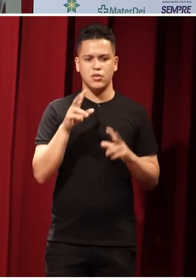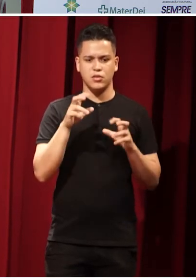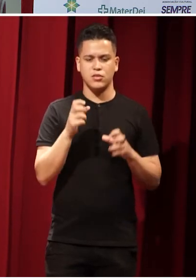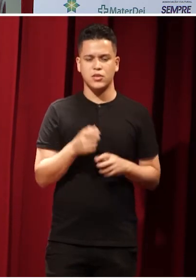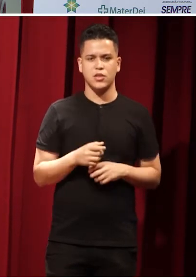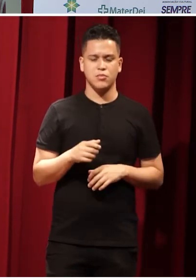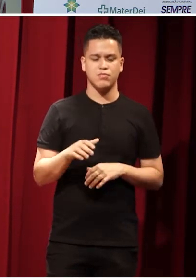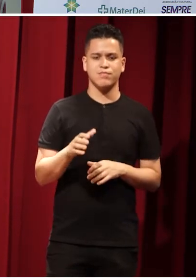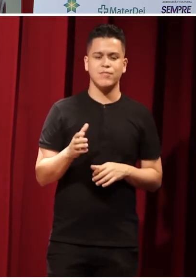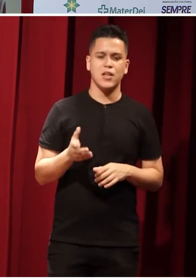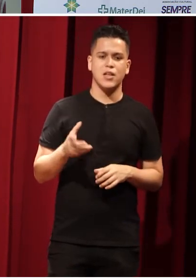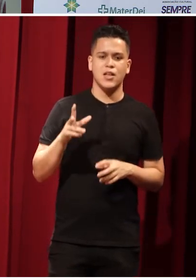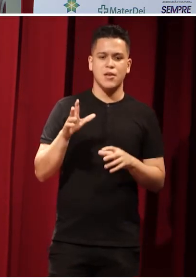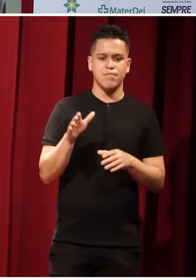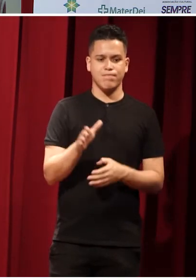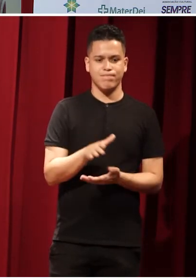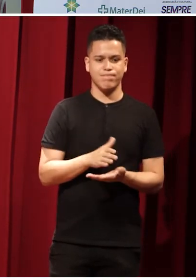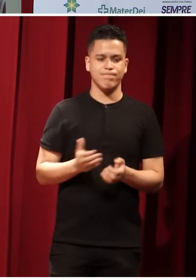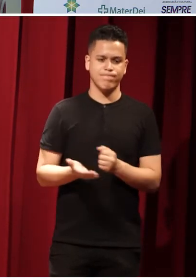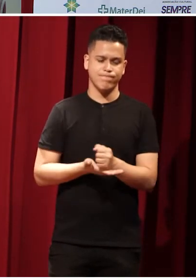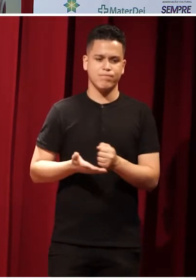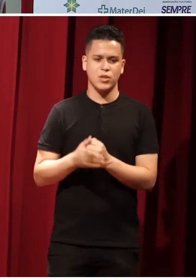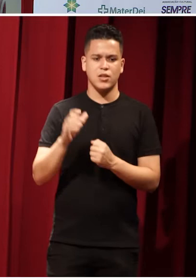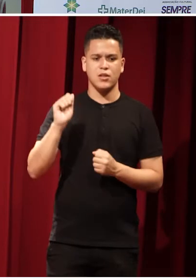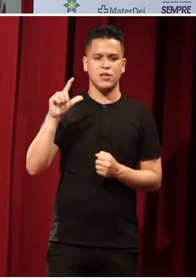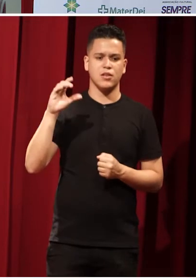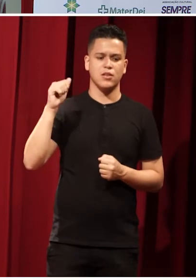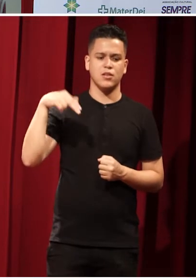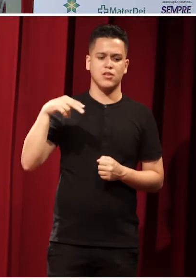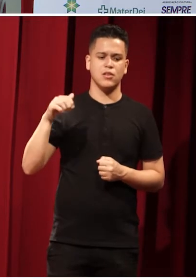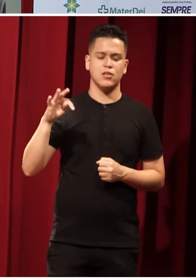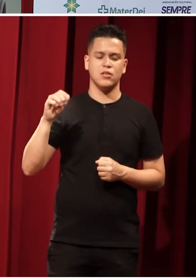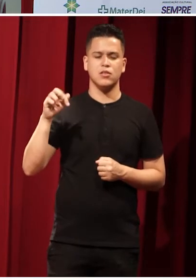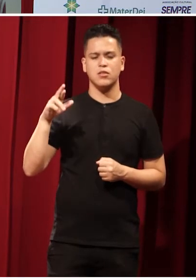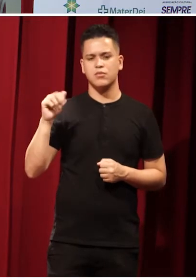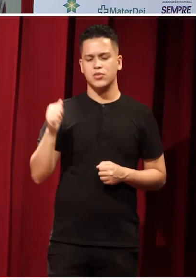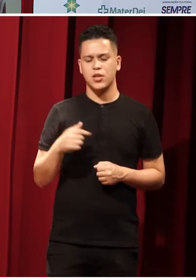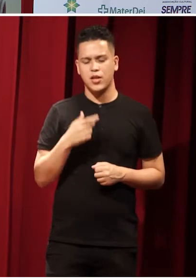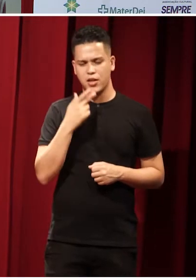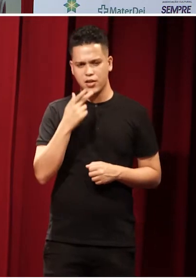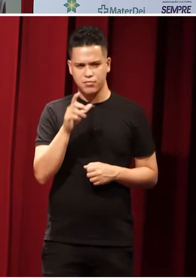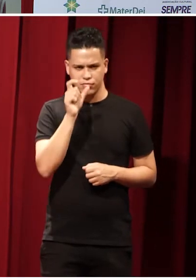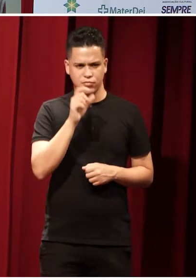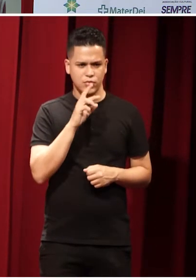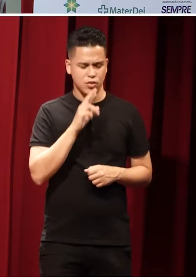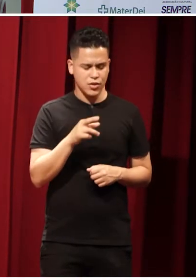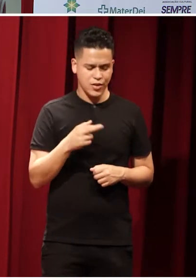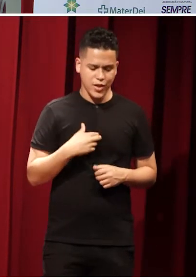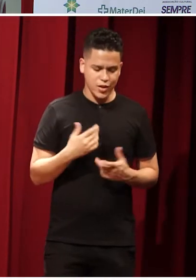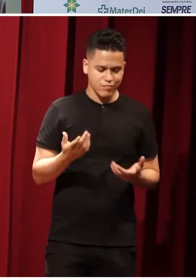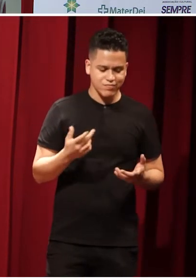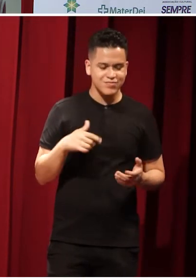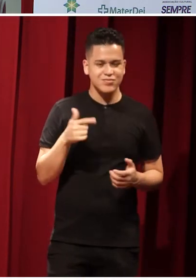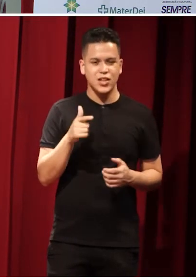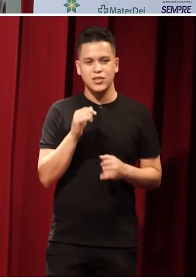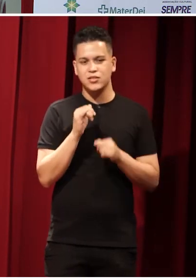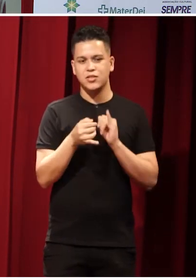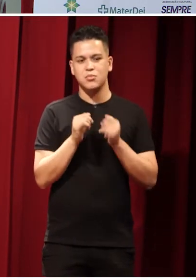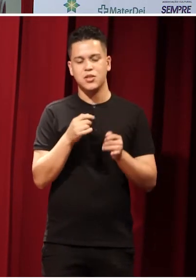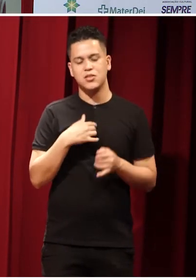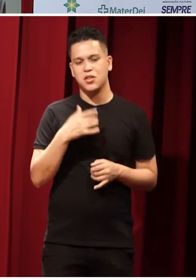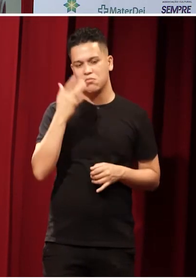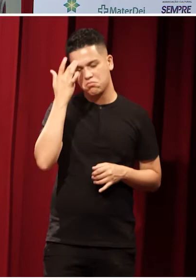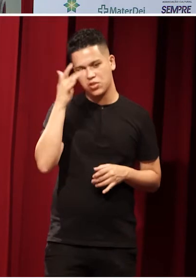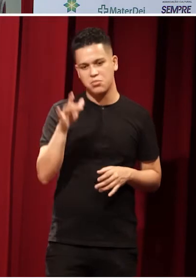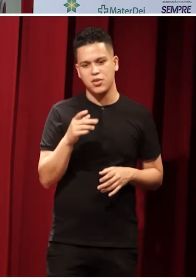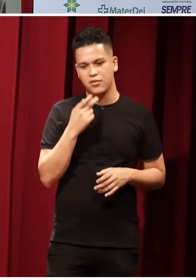Eu não estou bem informado sobre isso. Eu não acompanhei de perto essa questão da base de Alcântara. Eu não saberia falar.